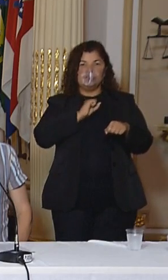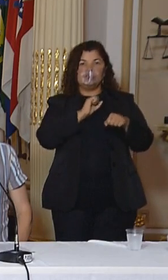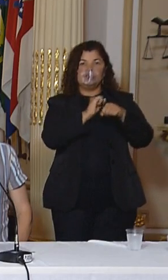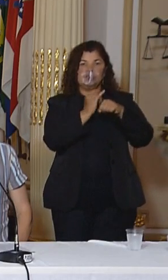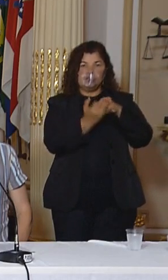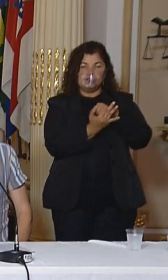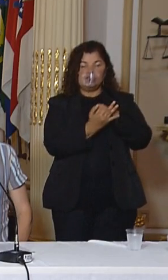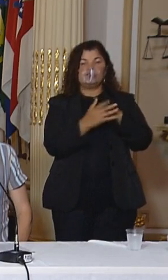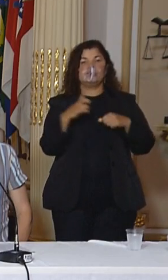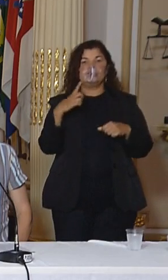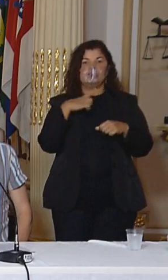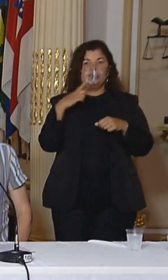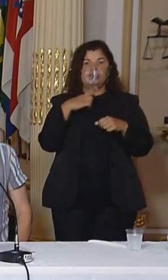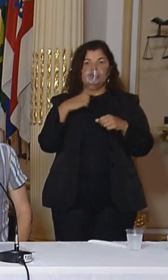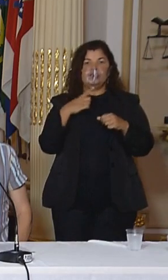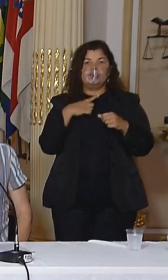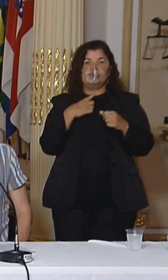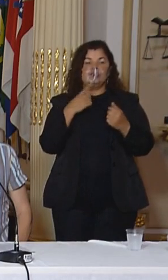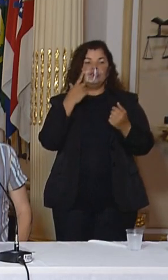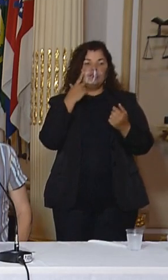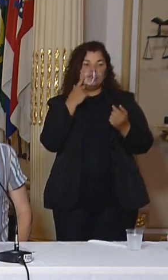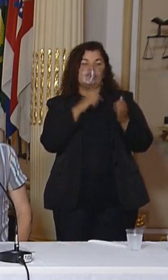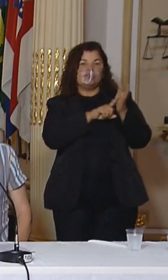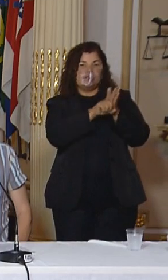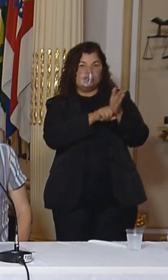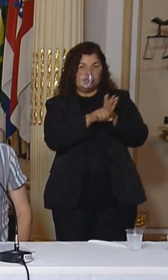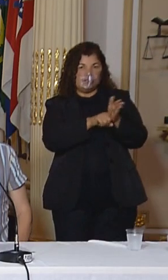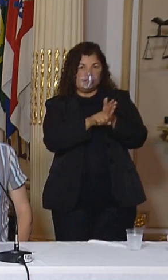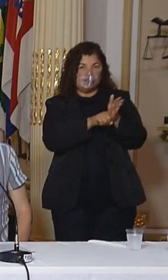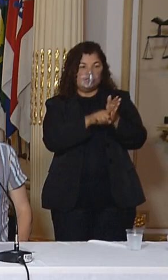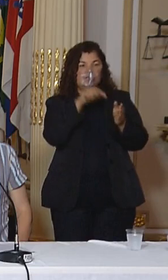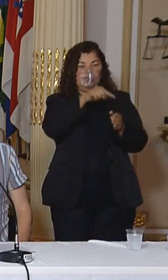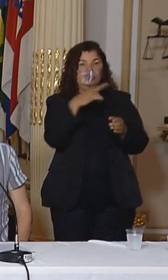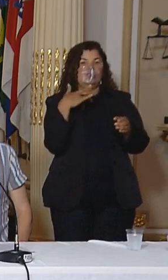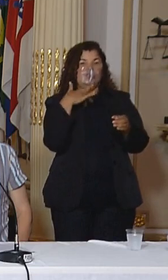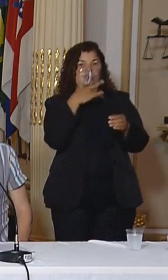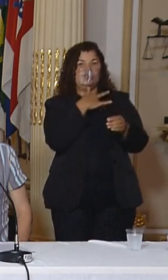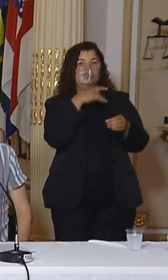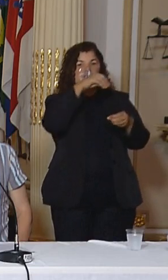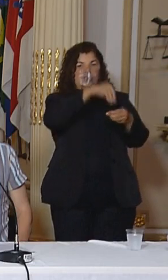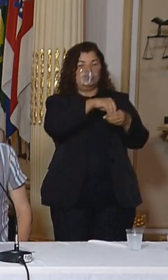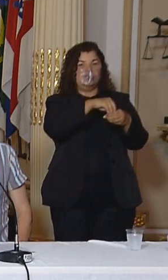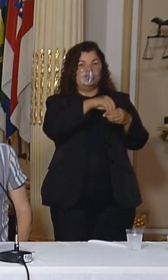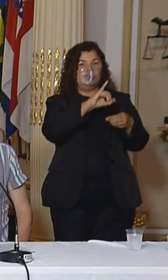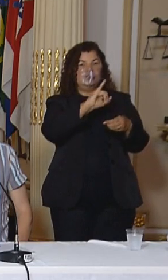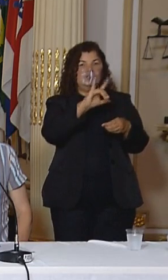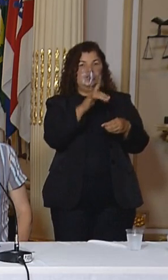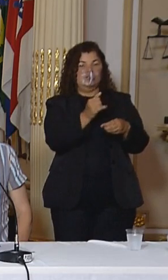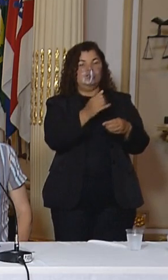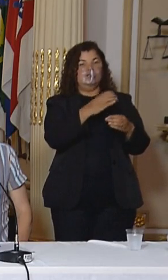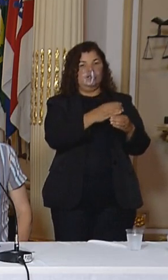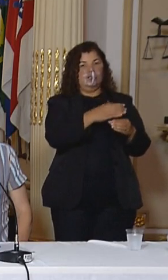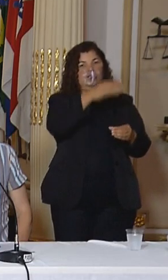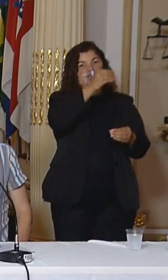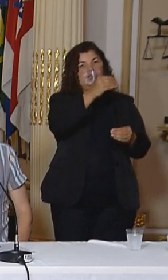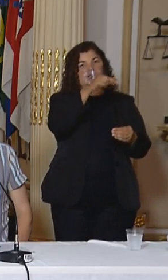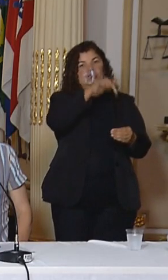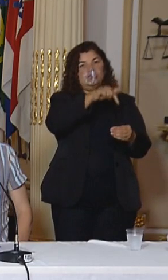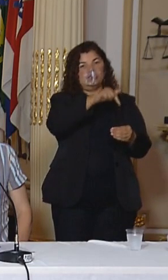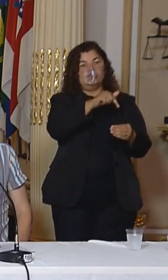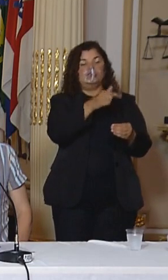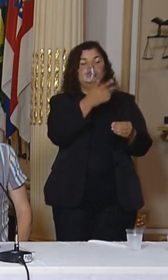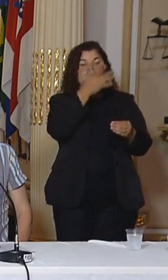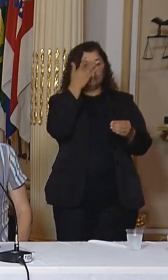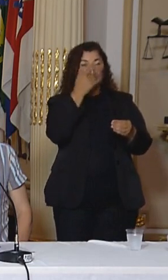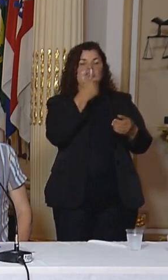estão sendo debelados lá pela nossa vigilância em saúde da ilha, com o fundamental apoio da